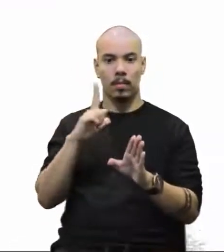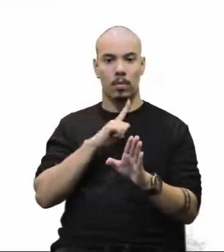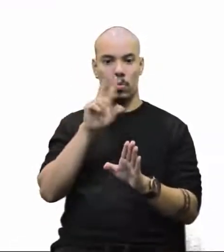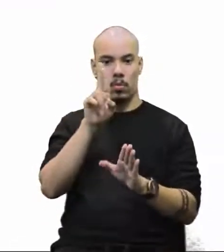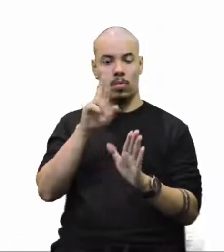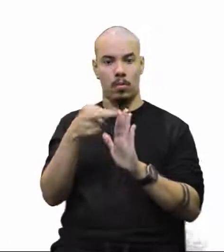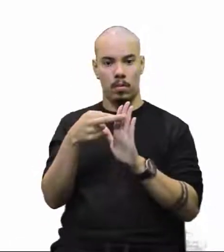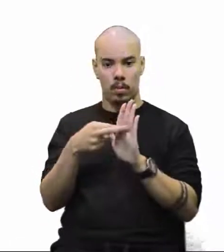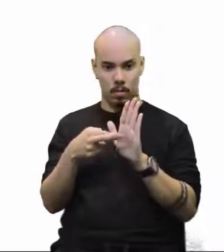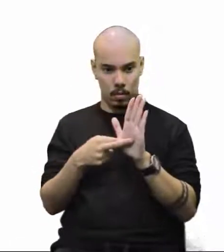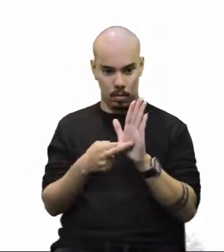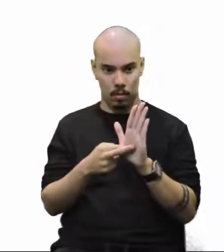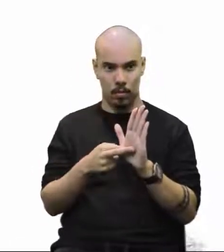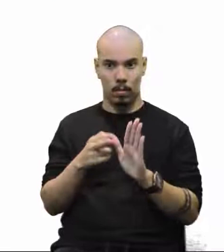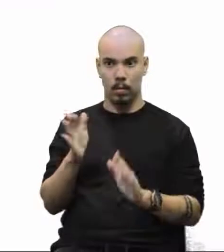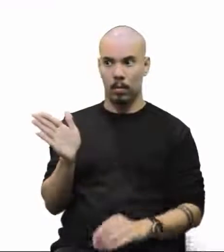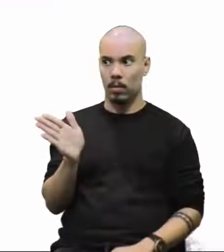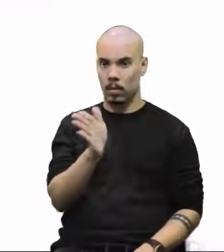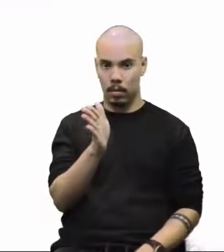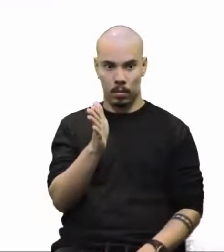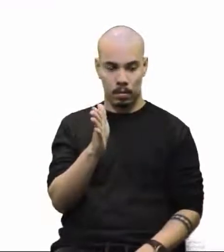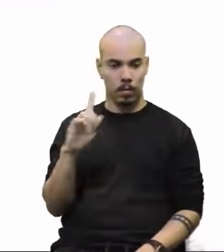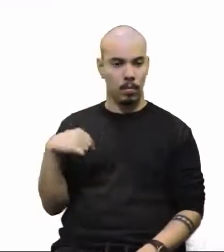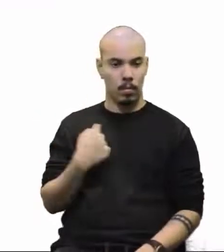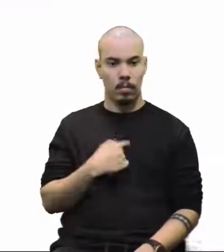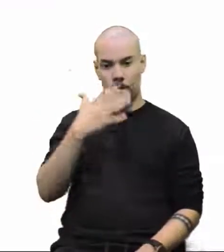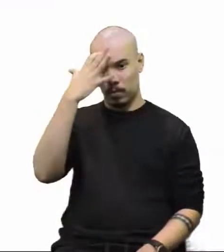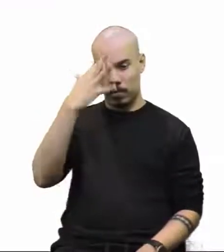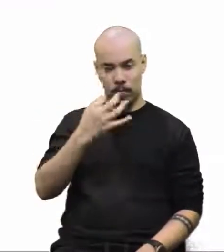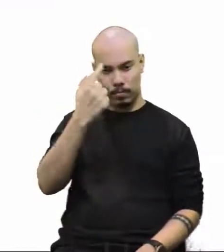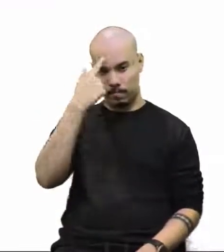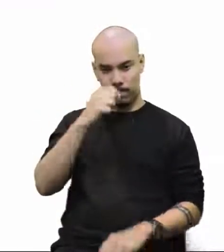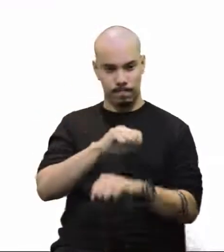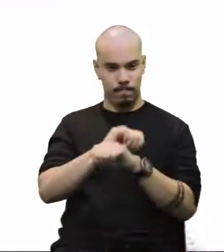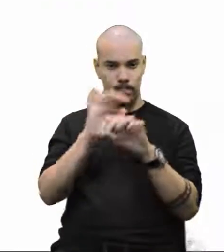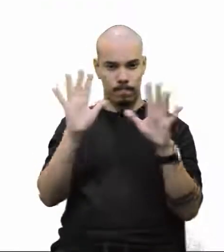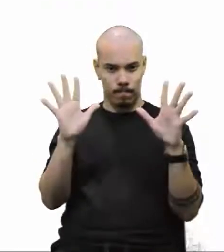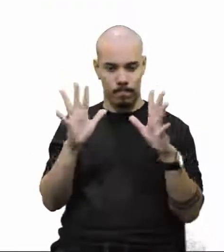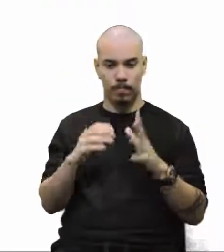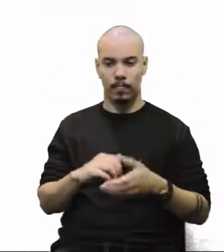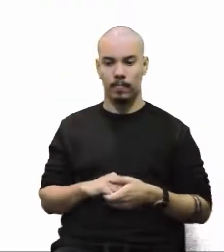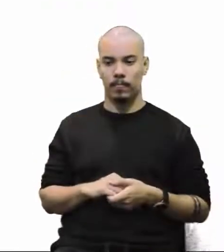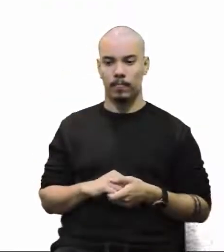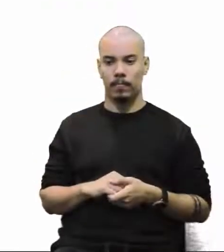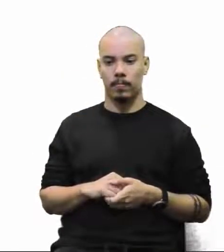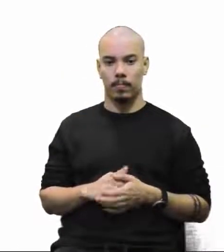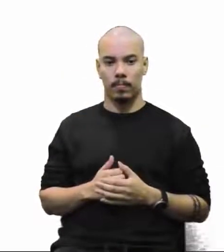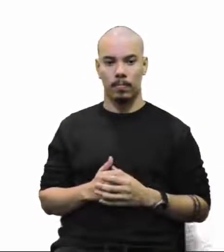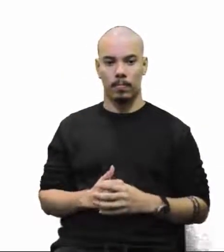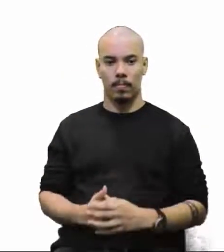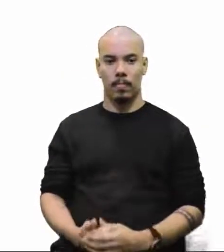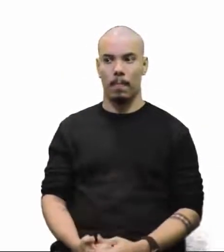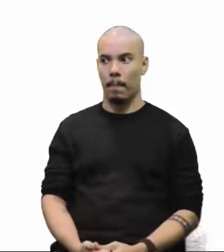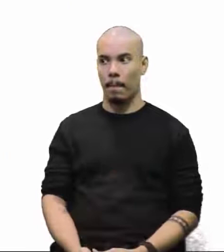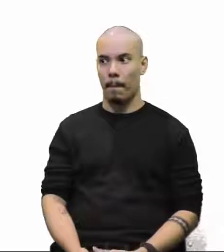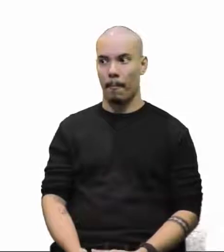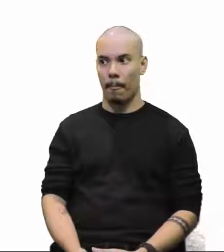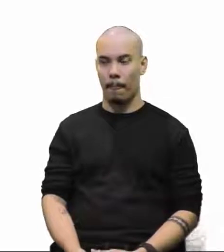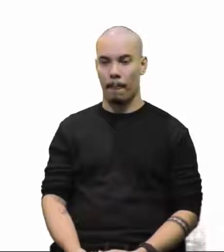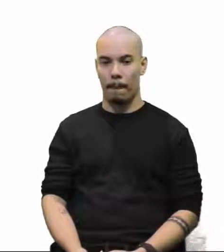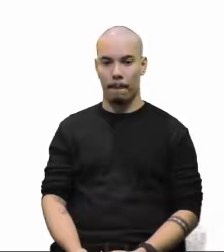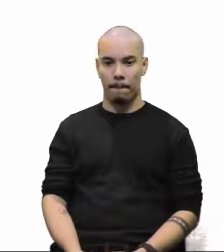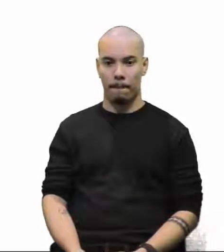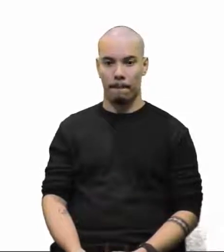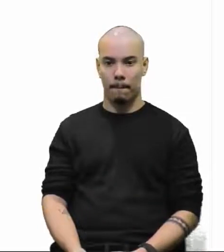mão direita, do tapa, para a gente entender melhor assim, né? Tá aí. Fazendo Ok? ele... Mas está bem representado